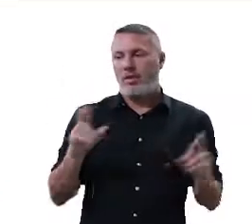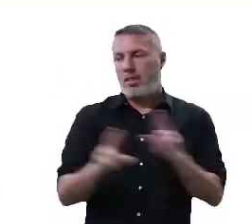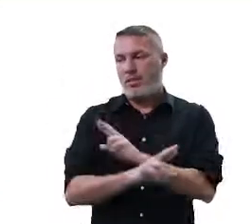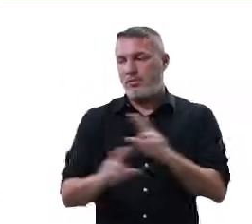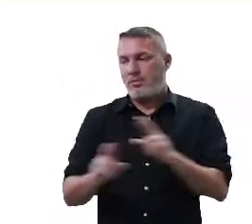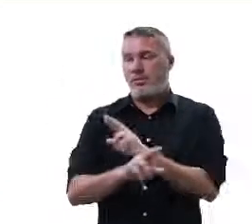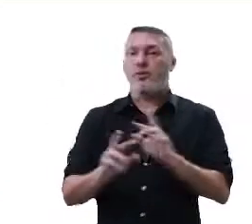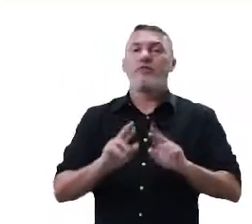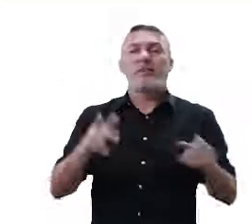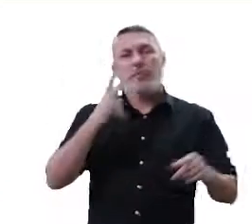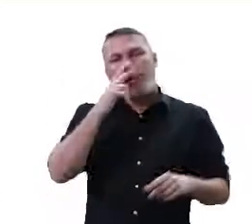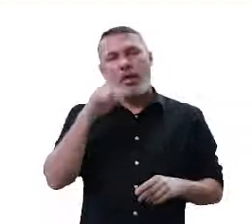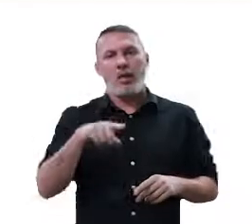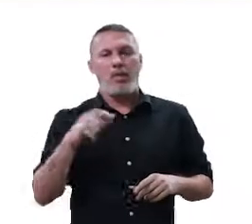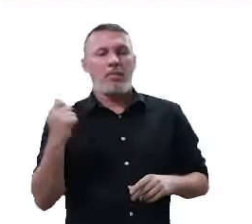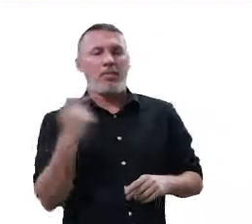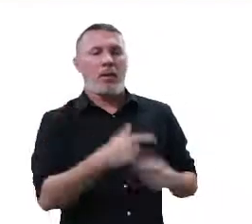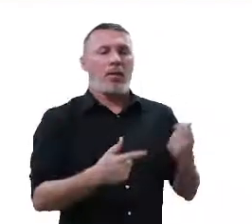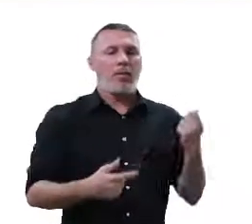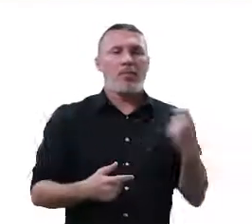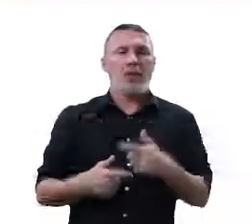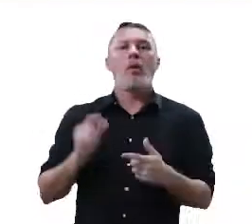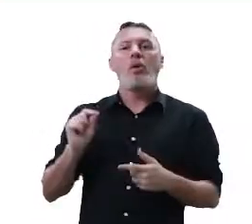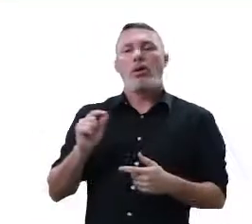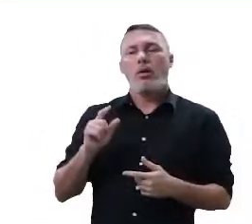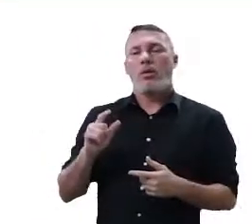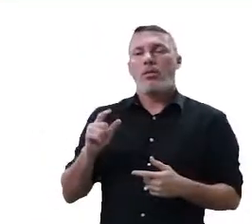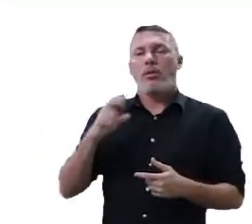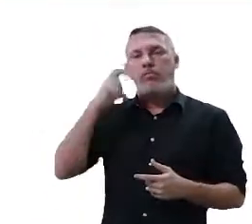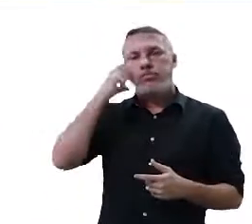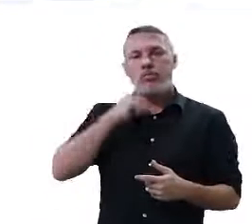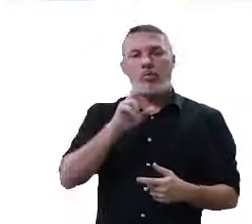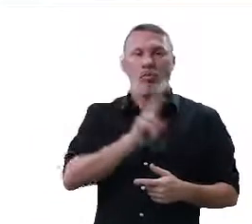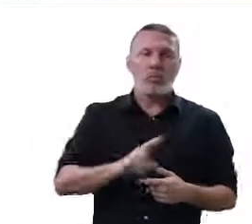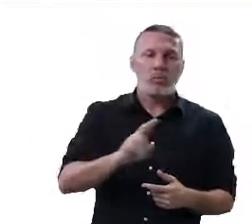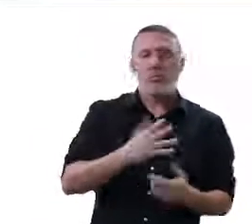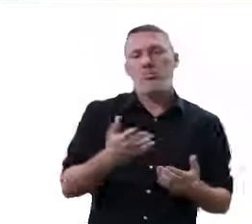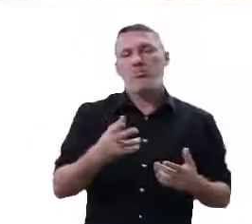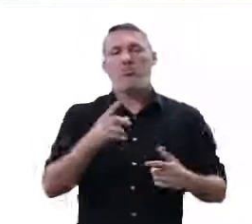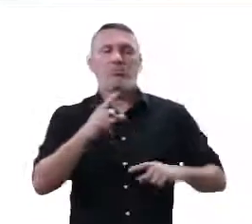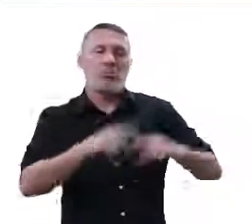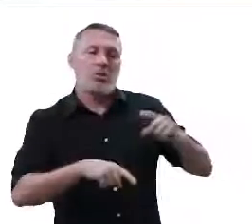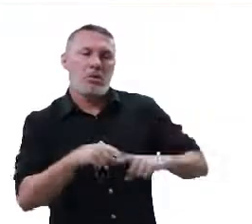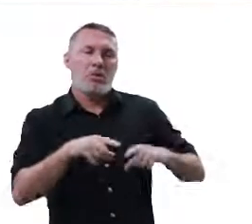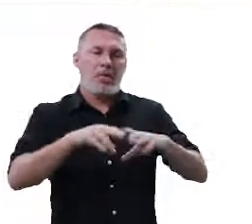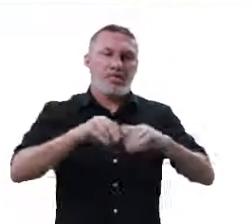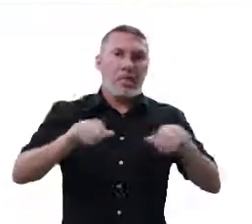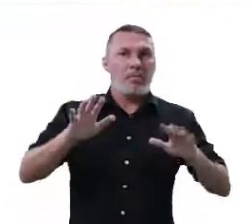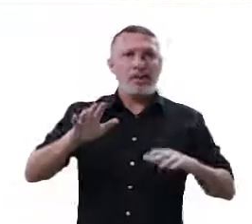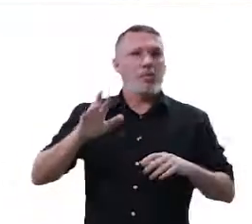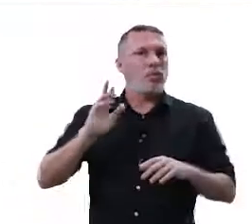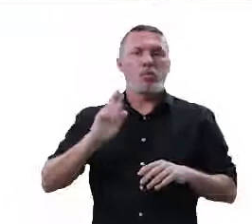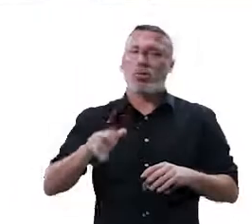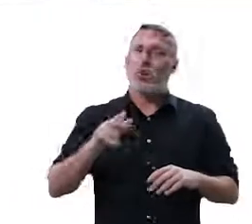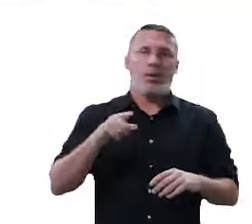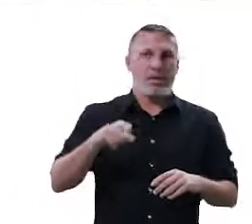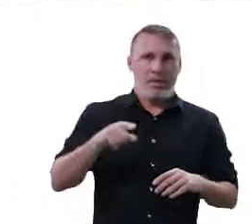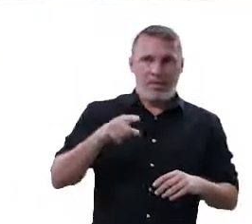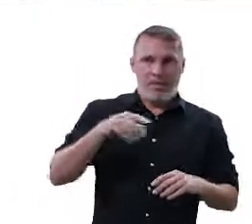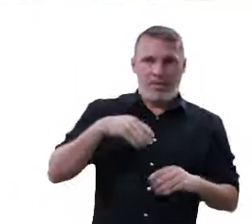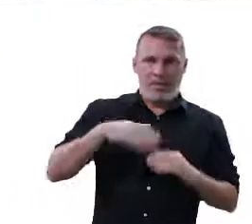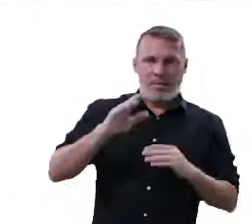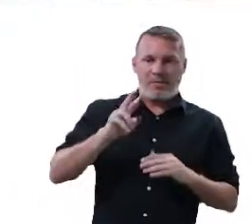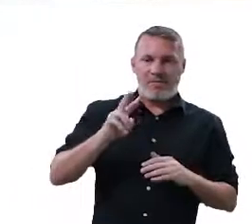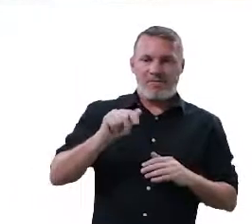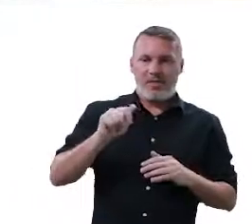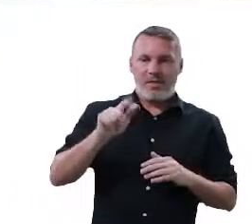servo-senhor feudal, o que tem ali é um pagamento de um tributo pela utilização da terra ou de um moinho ou de outra coisa. Mas isso não é